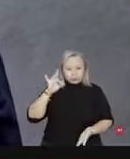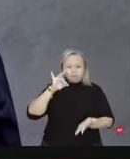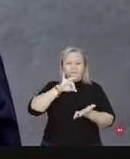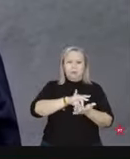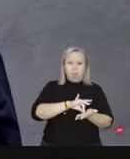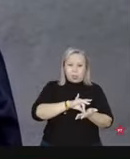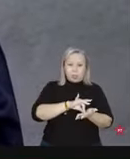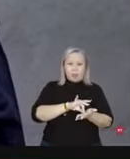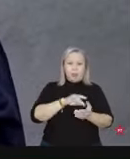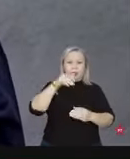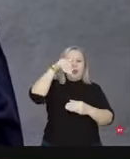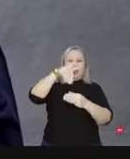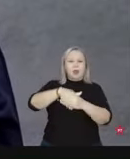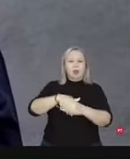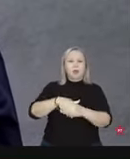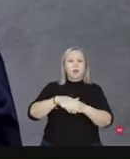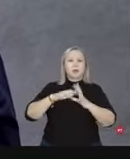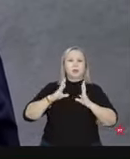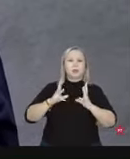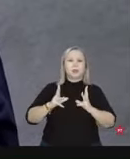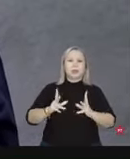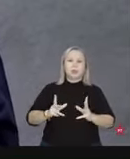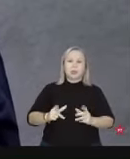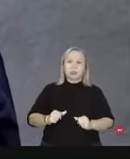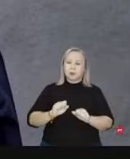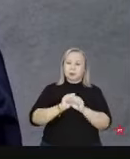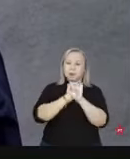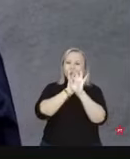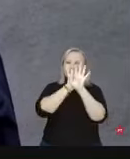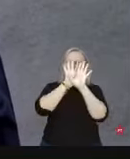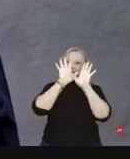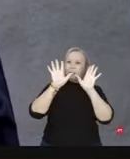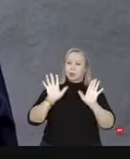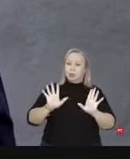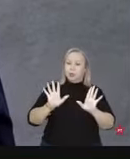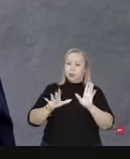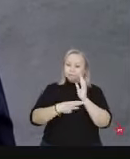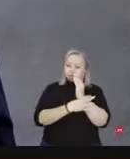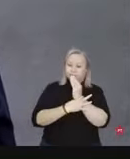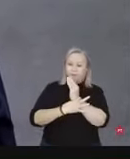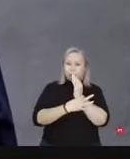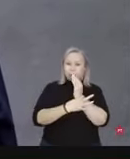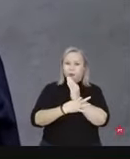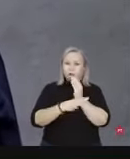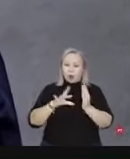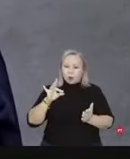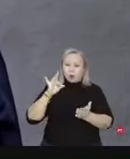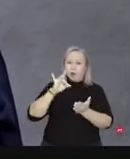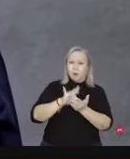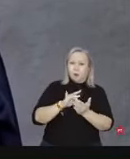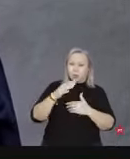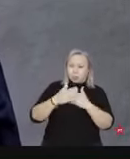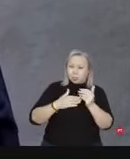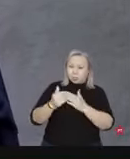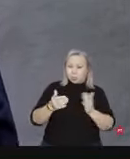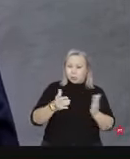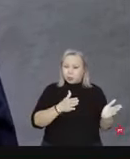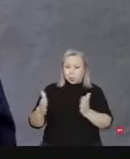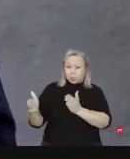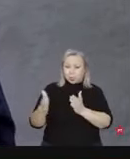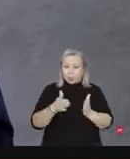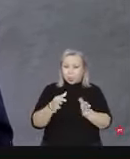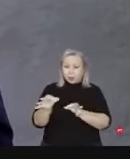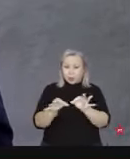realizando eleições limpas, transparentes e seguras, concretizando mais uma etapa na